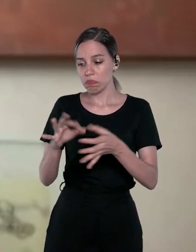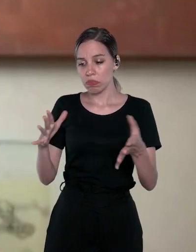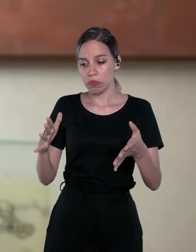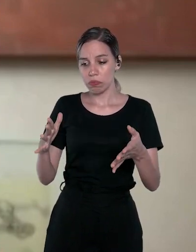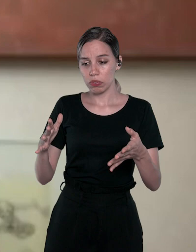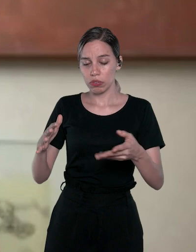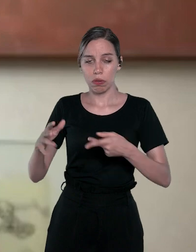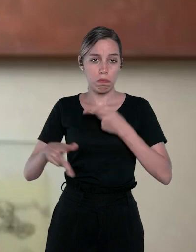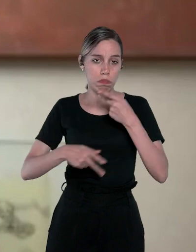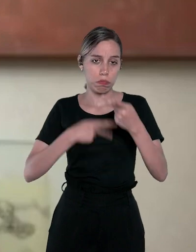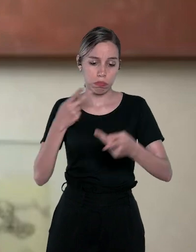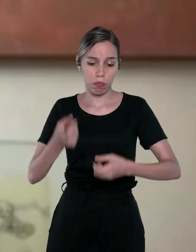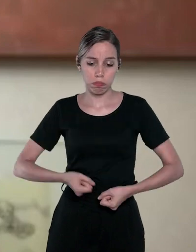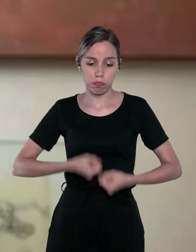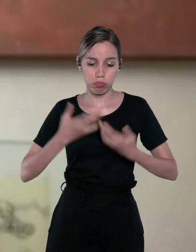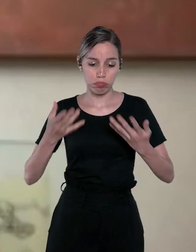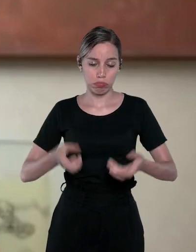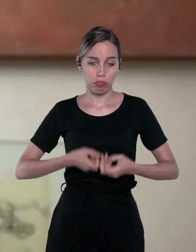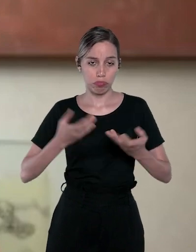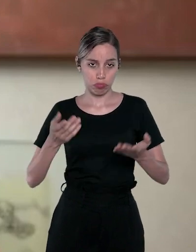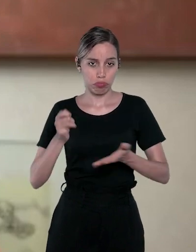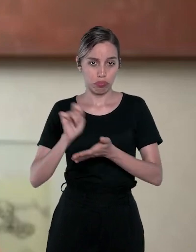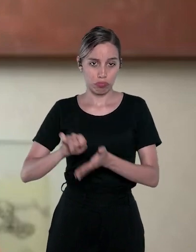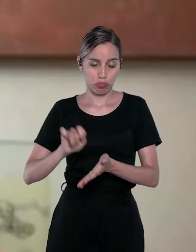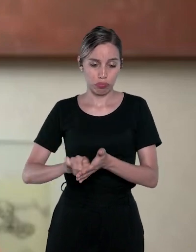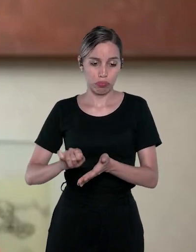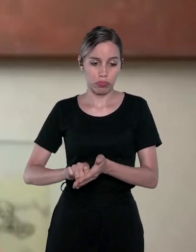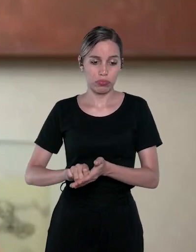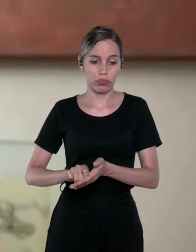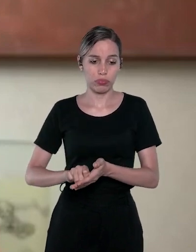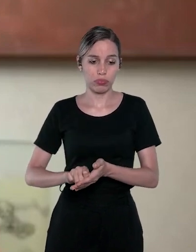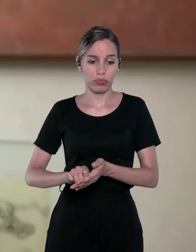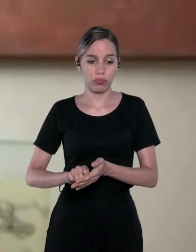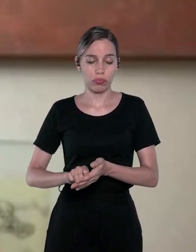e, a despeito de sua